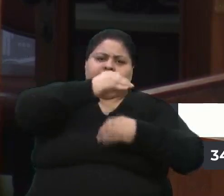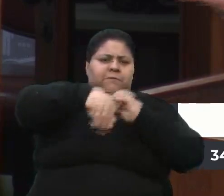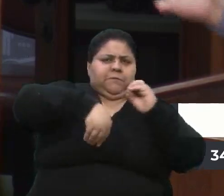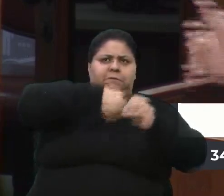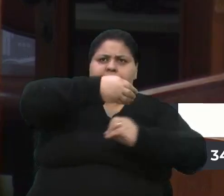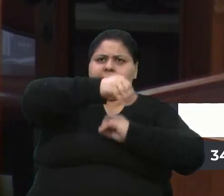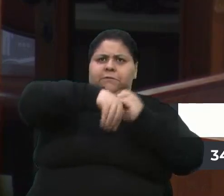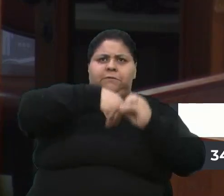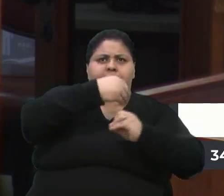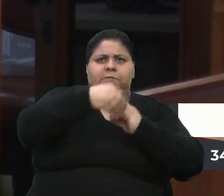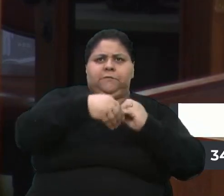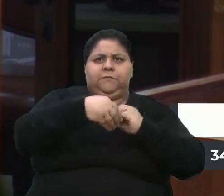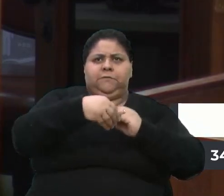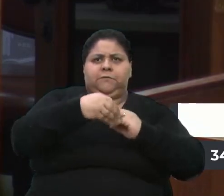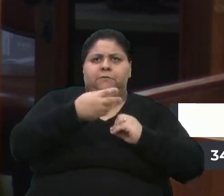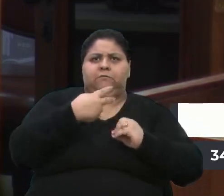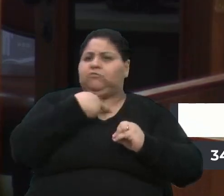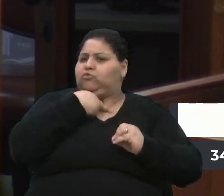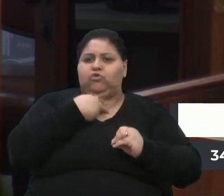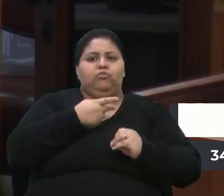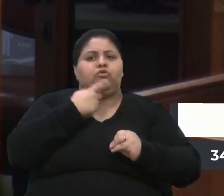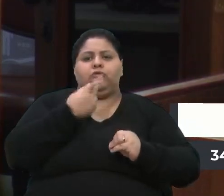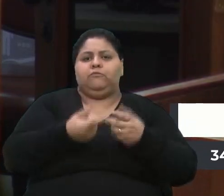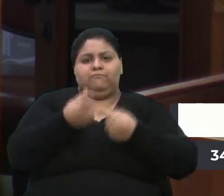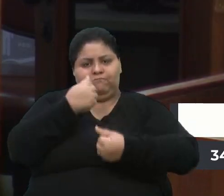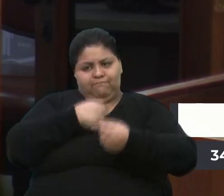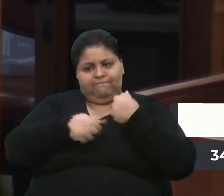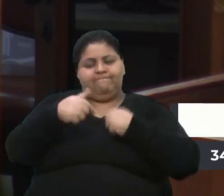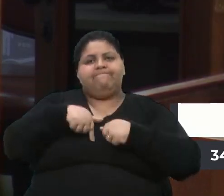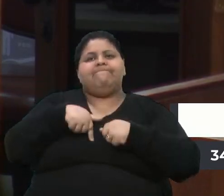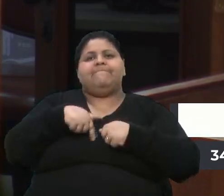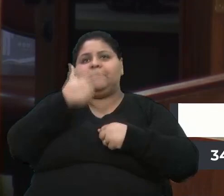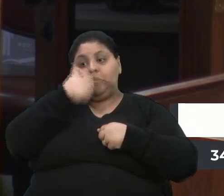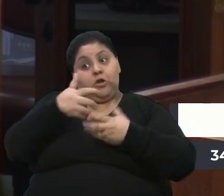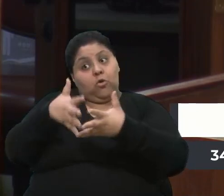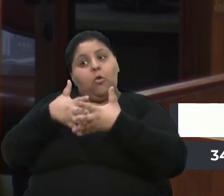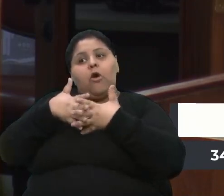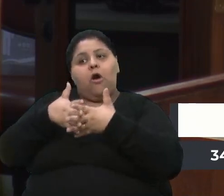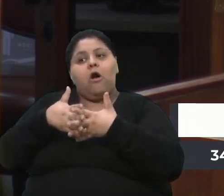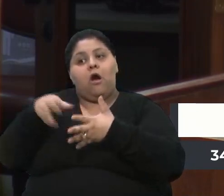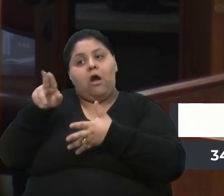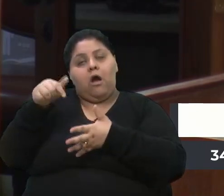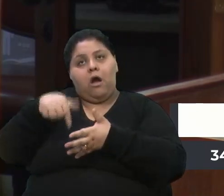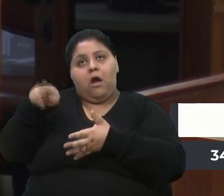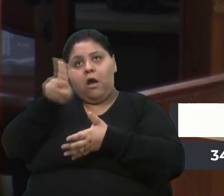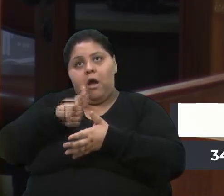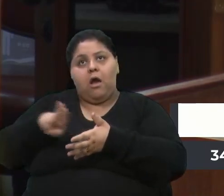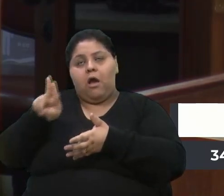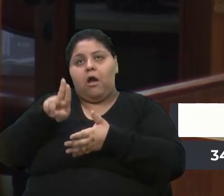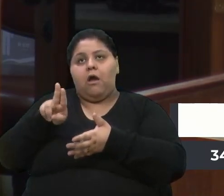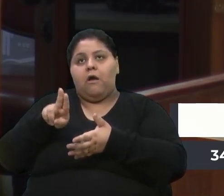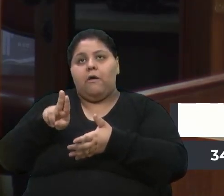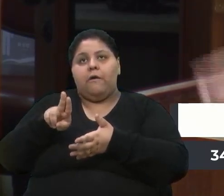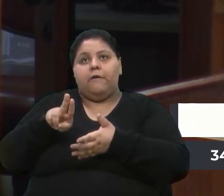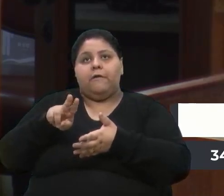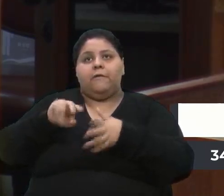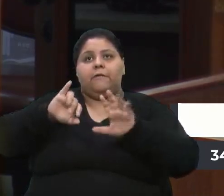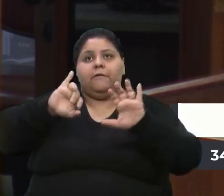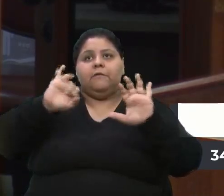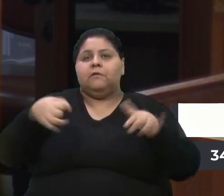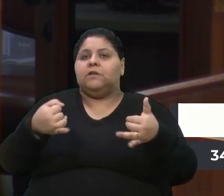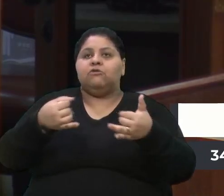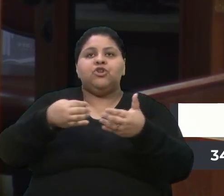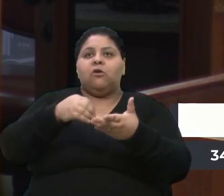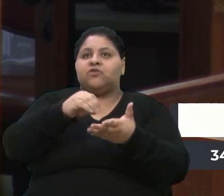gente falar de economia. Eu acho complicado que tem alguns que usam, por exemplo, ilegalidade, ataque